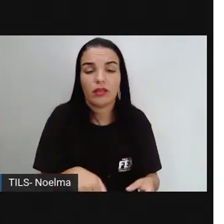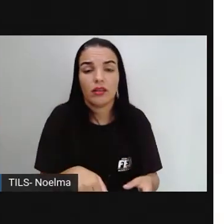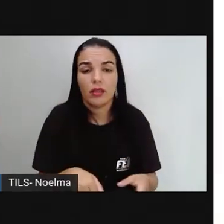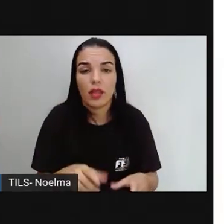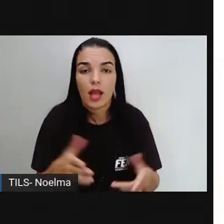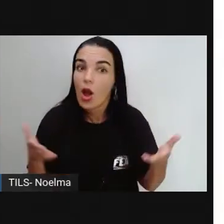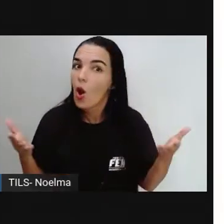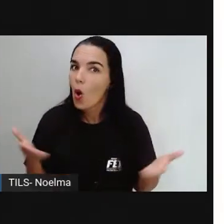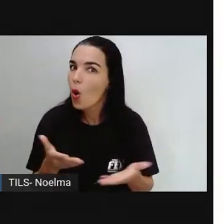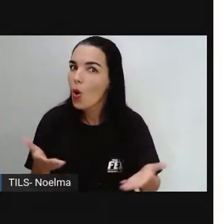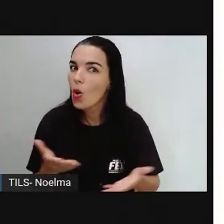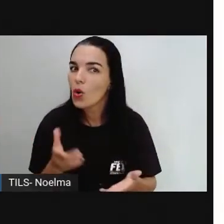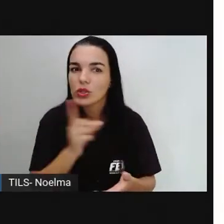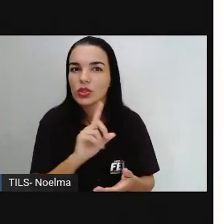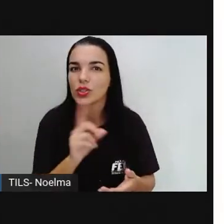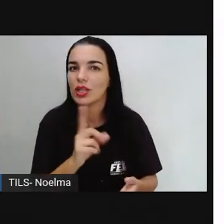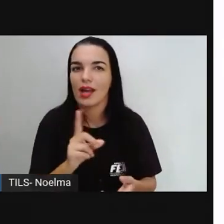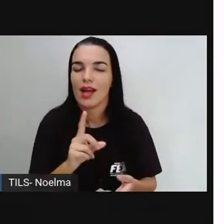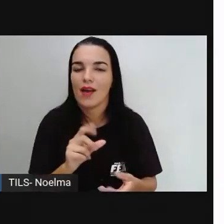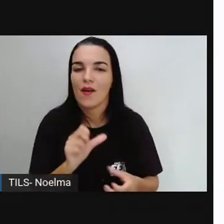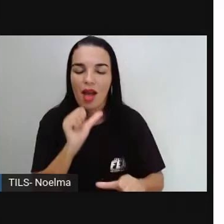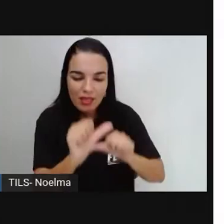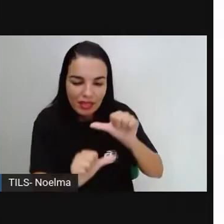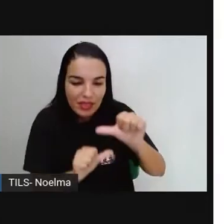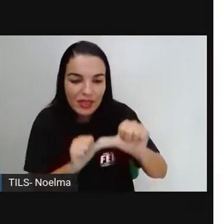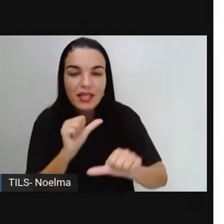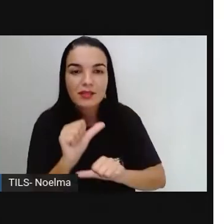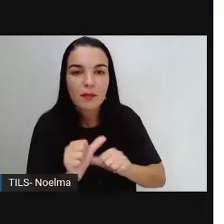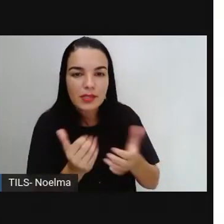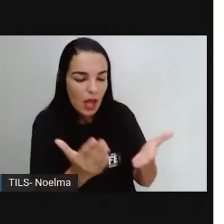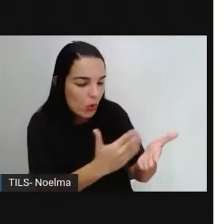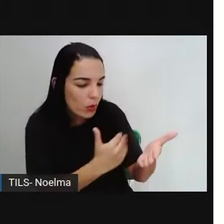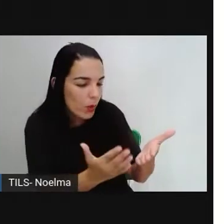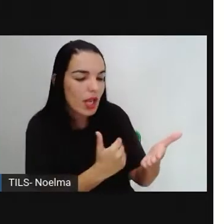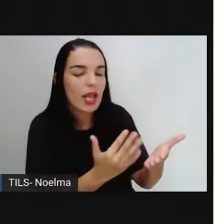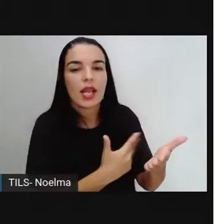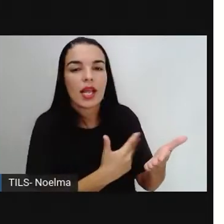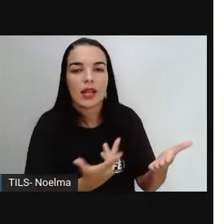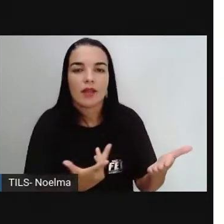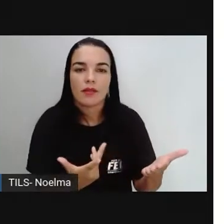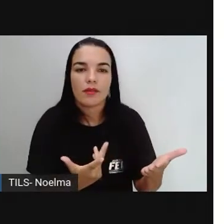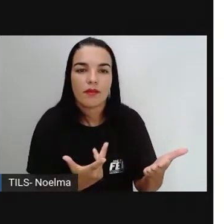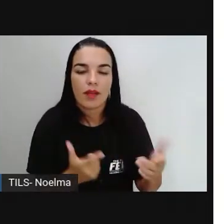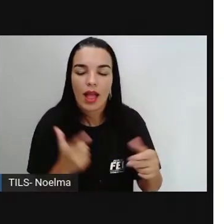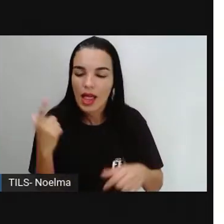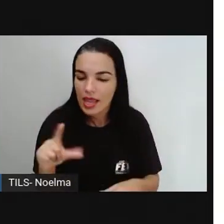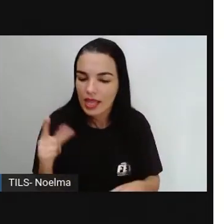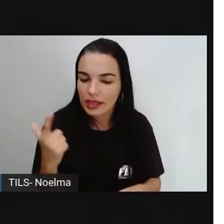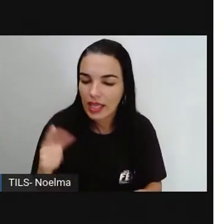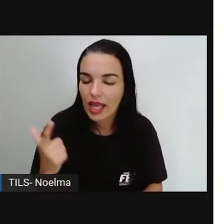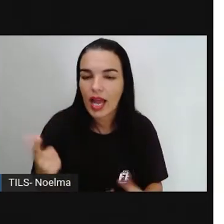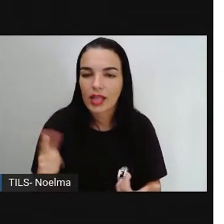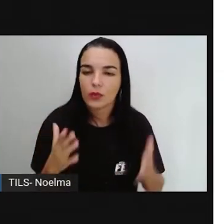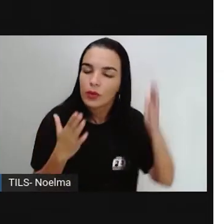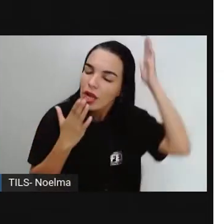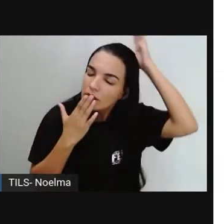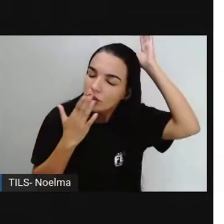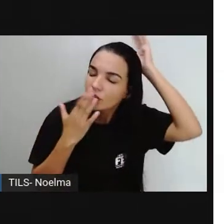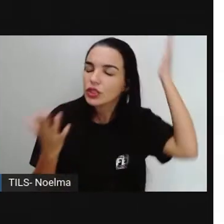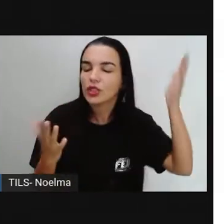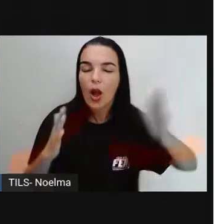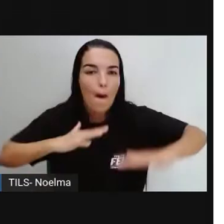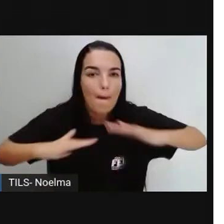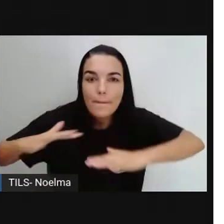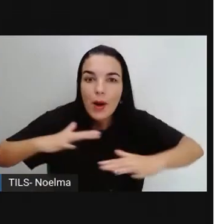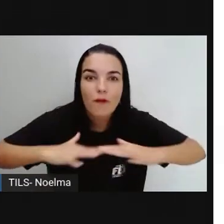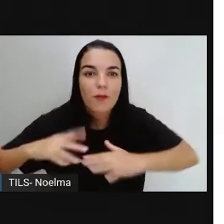Hoje, através dos livros, através do advento da literatura indígena, desse movimento que já